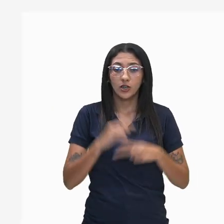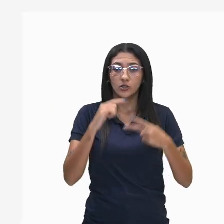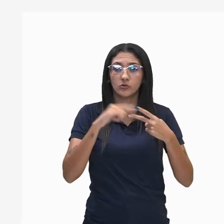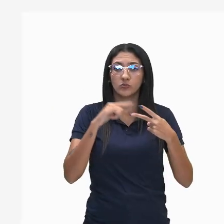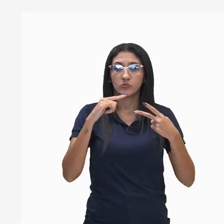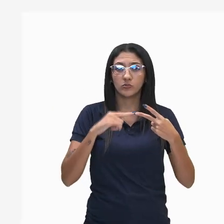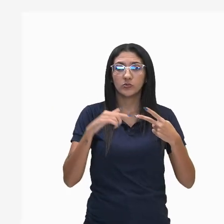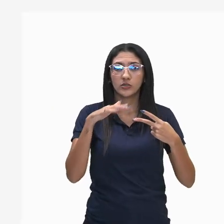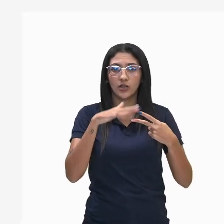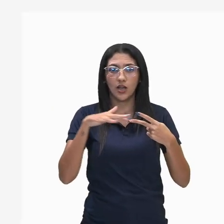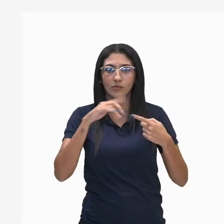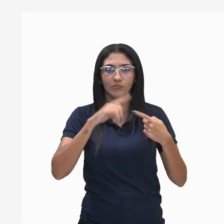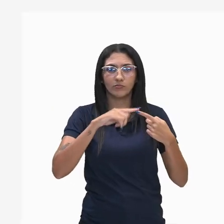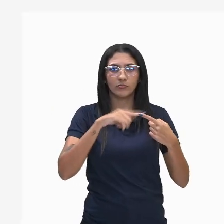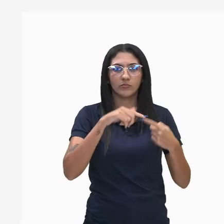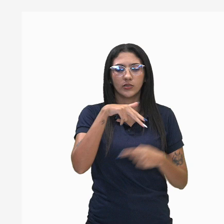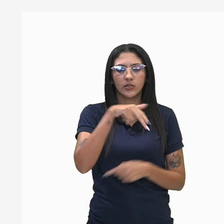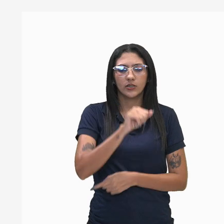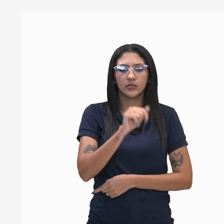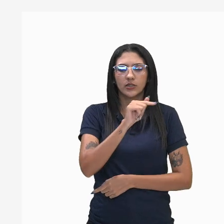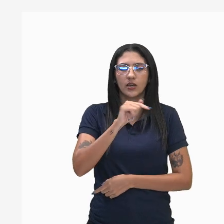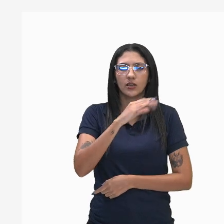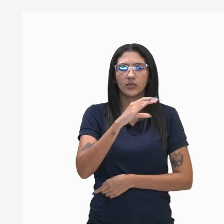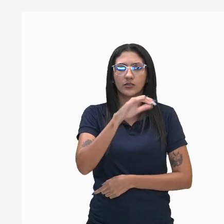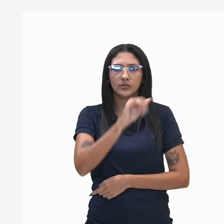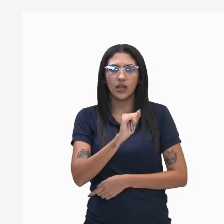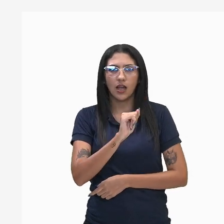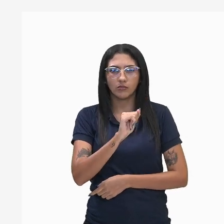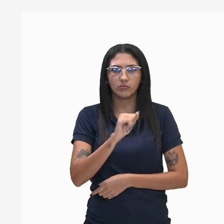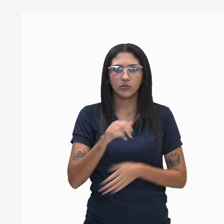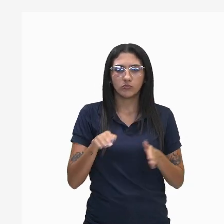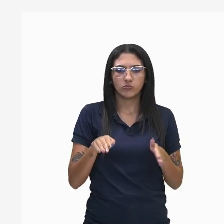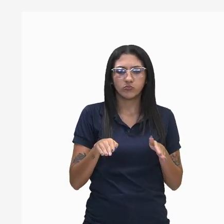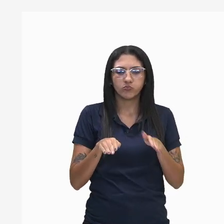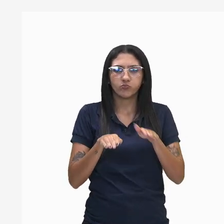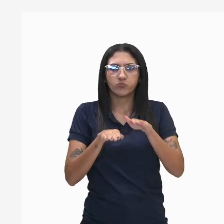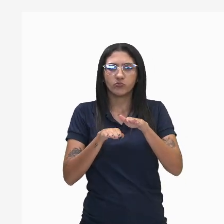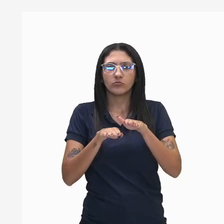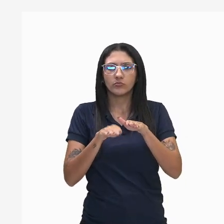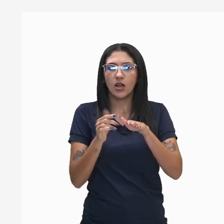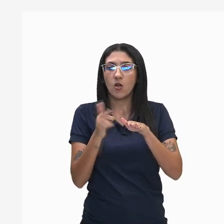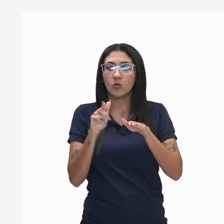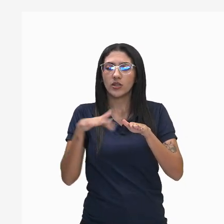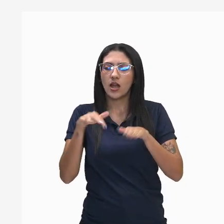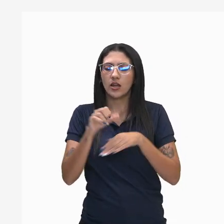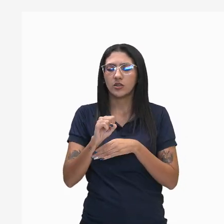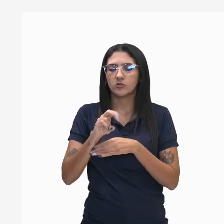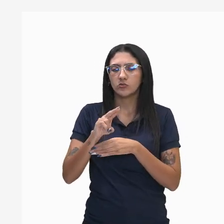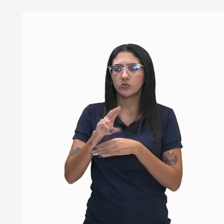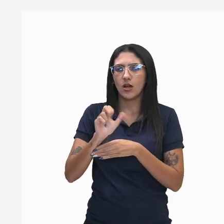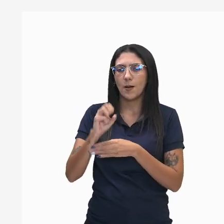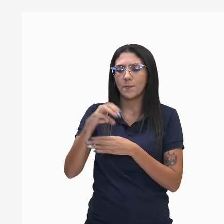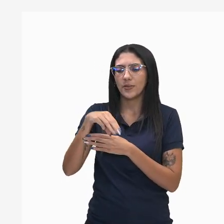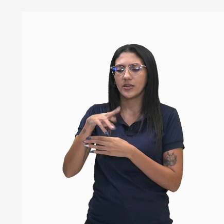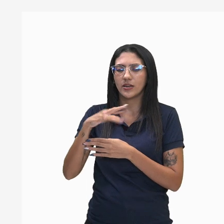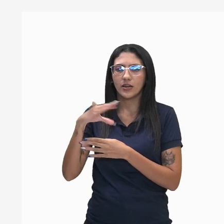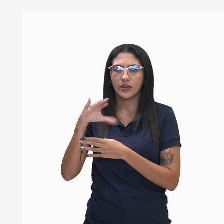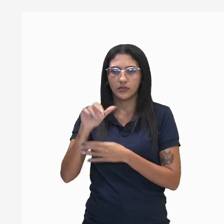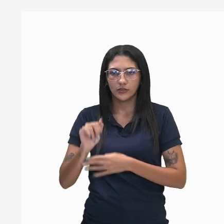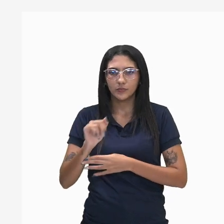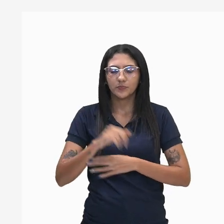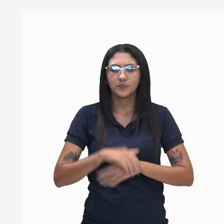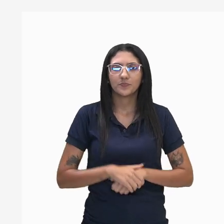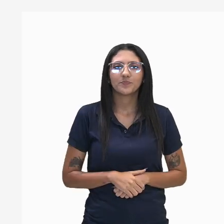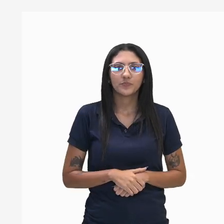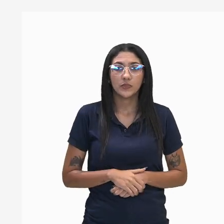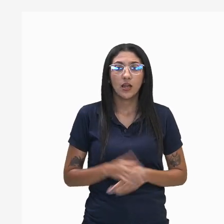placas, né? A placa de Nazca, elevando a placa sul-americana. Para a gente observar com mais detalhes